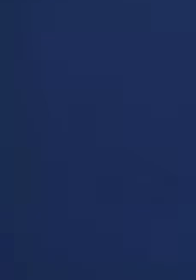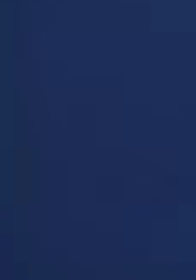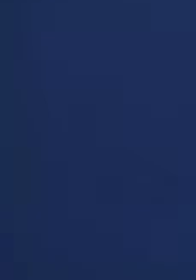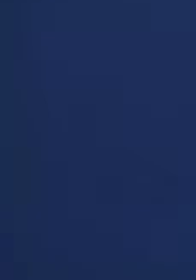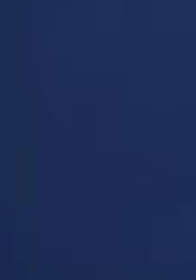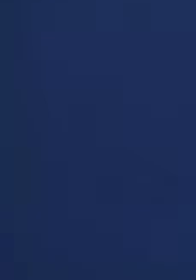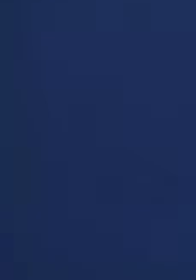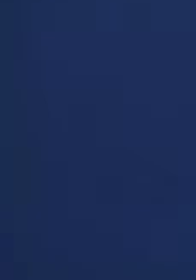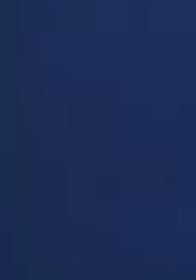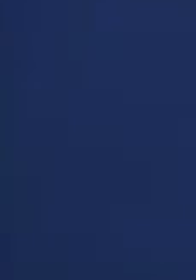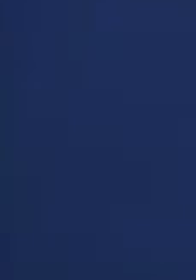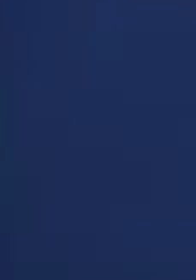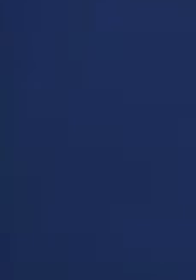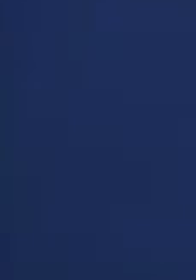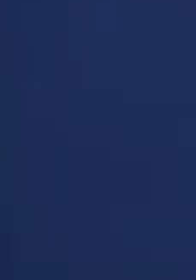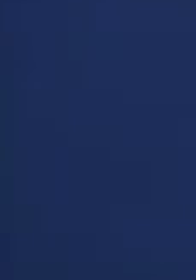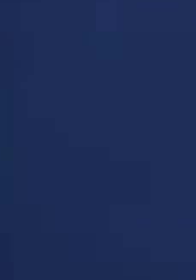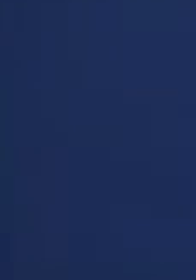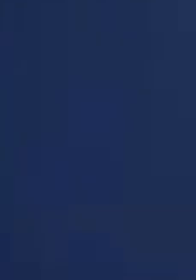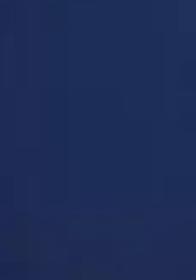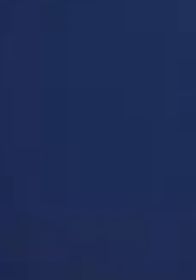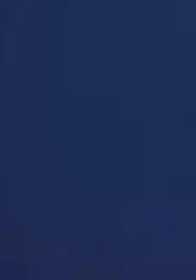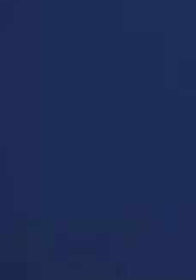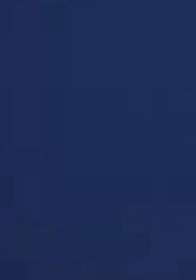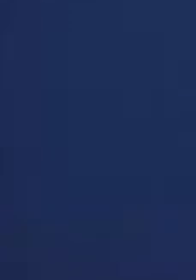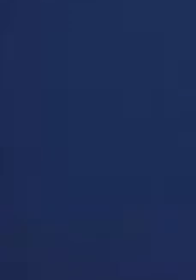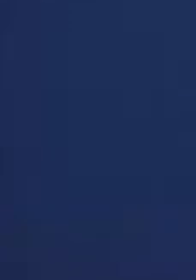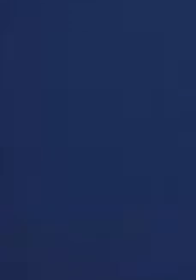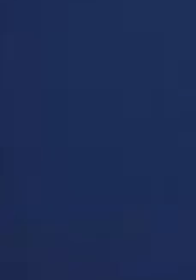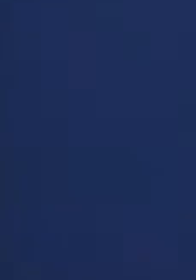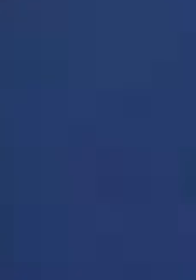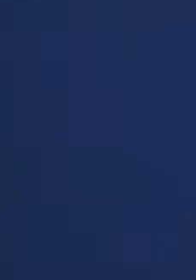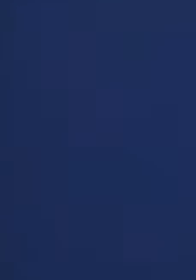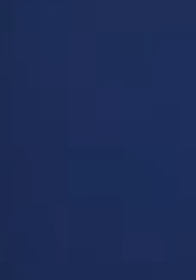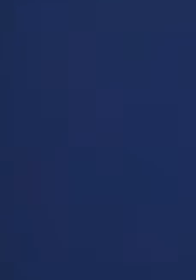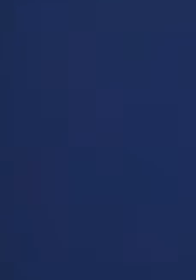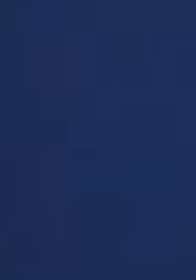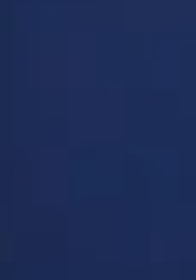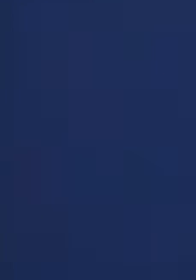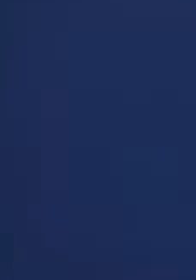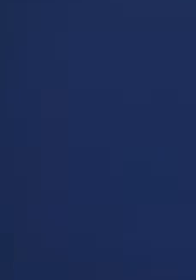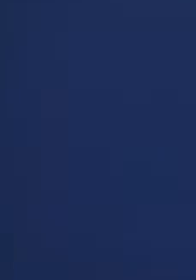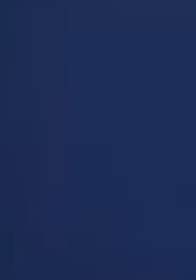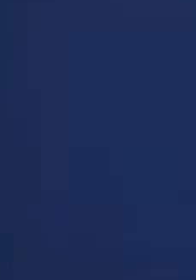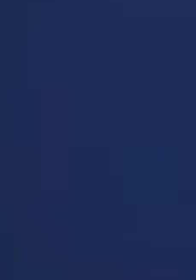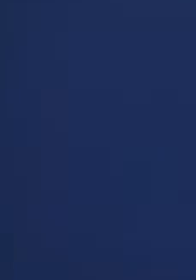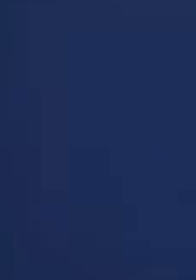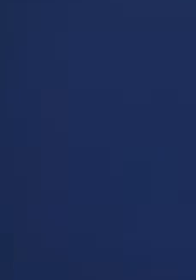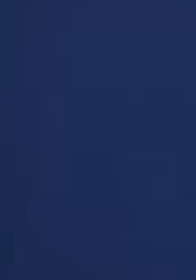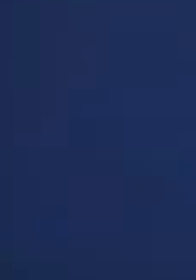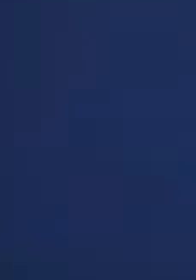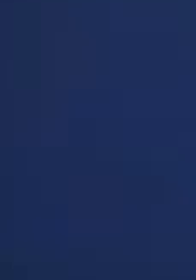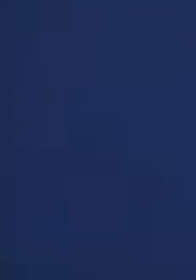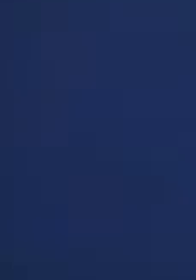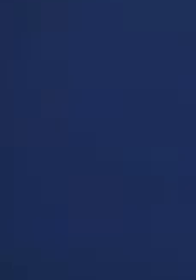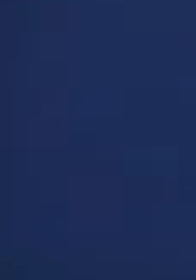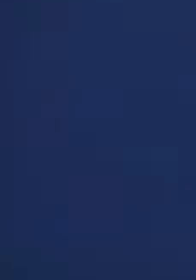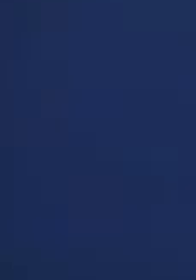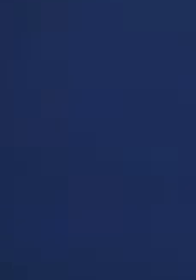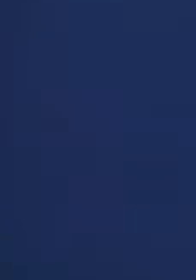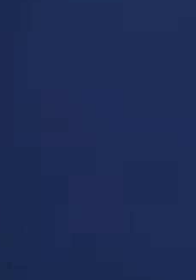muito densa e é importante destacar isso. O quanto a gente vem construindo,